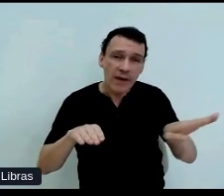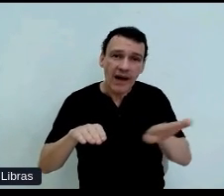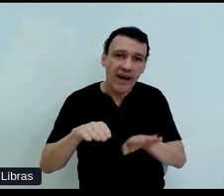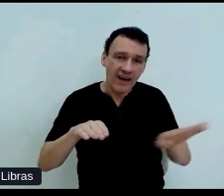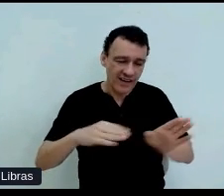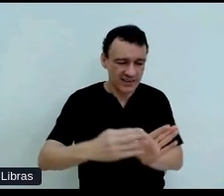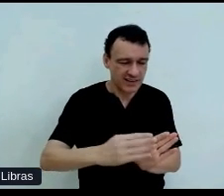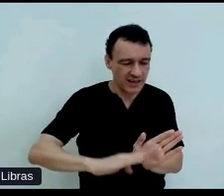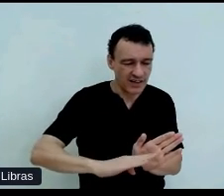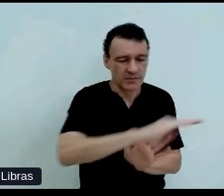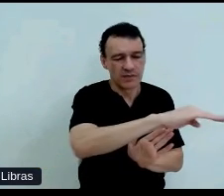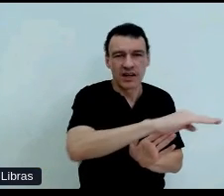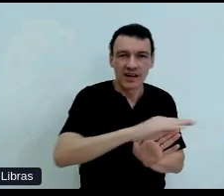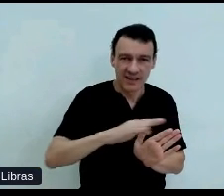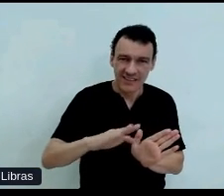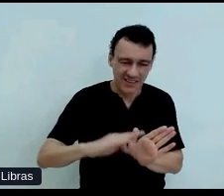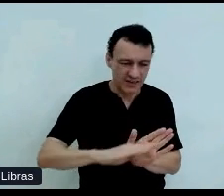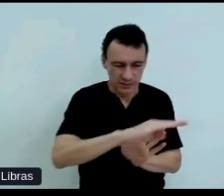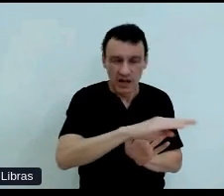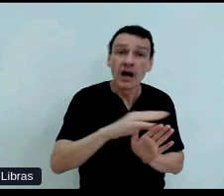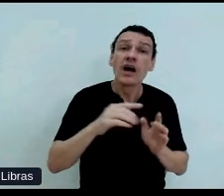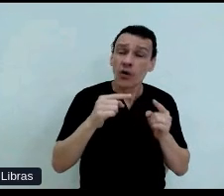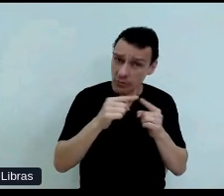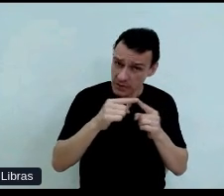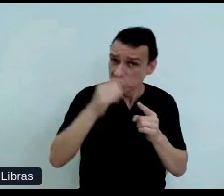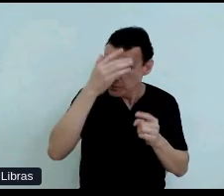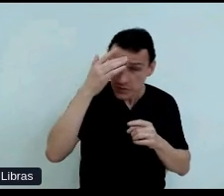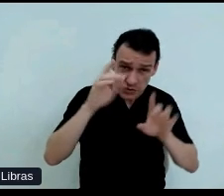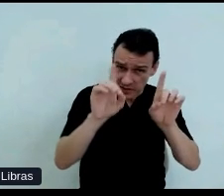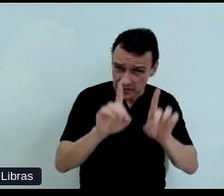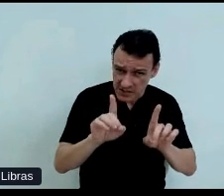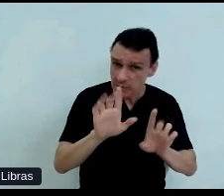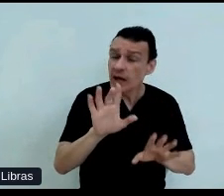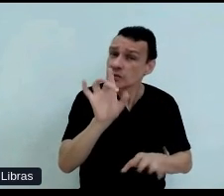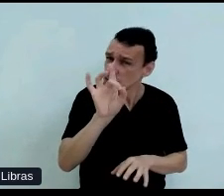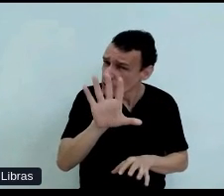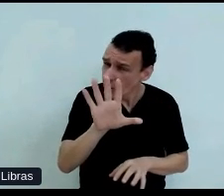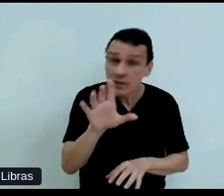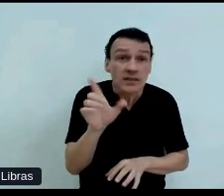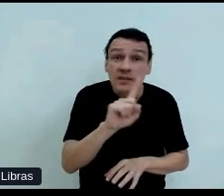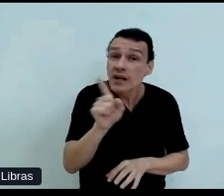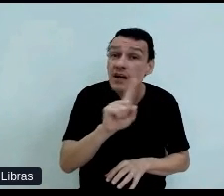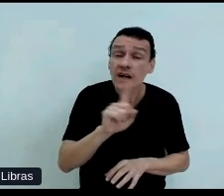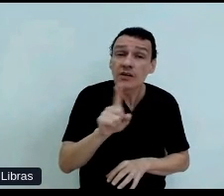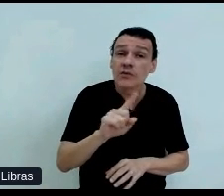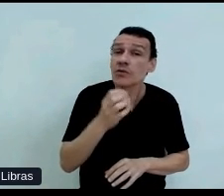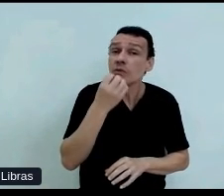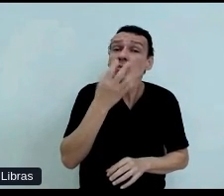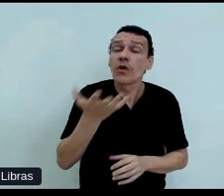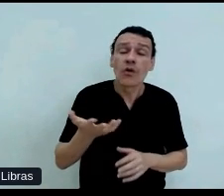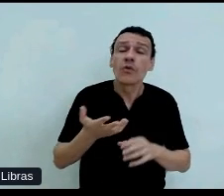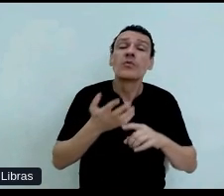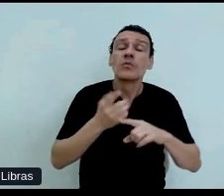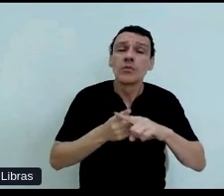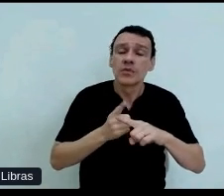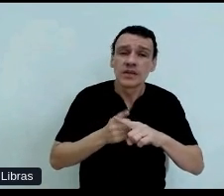Por que meio-fio? Ora, a gente não tem as calçadas, nós não temos as rampas das calçadas, então